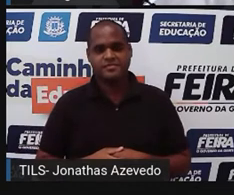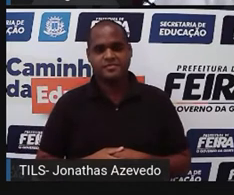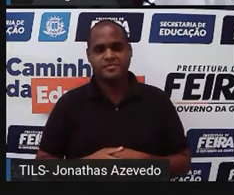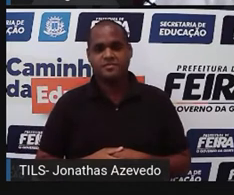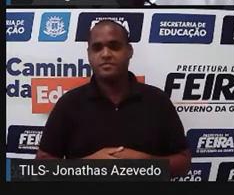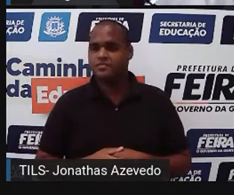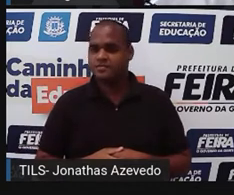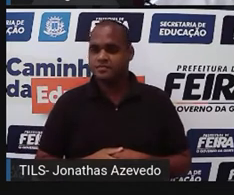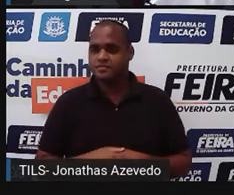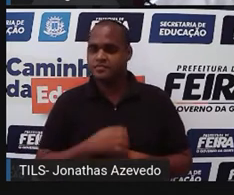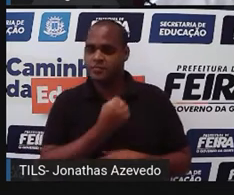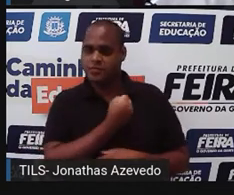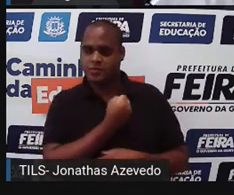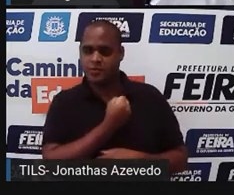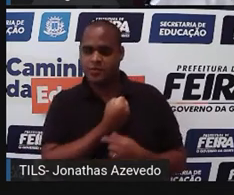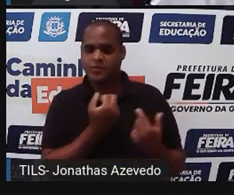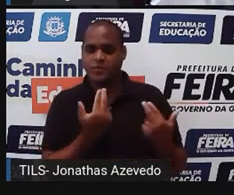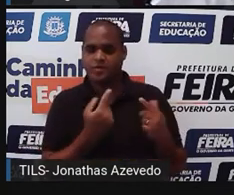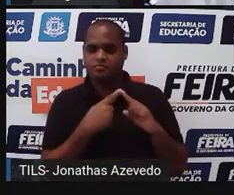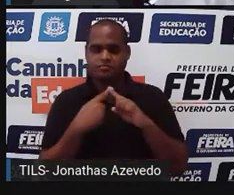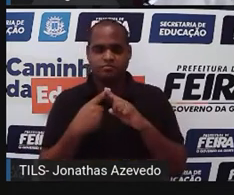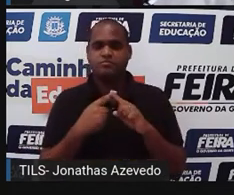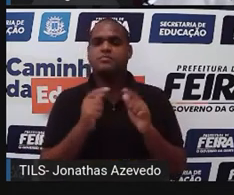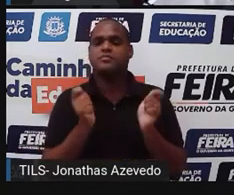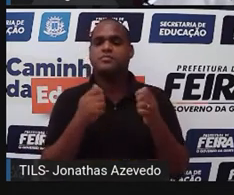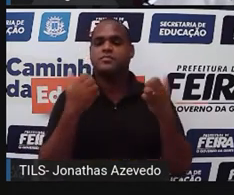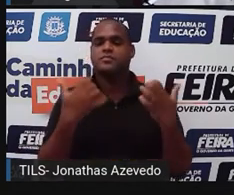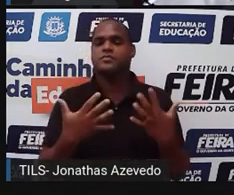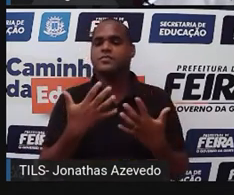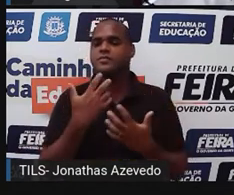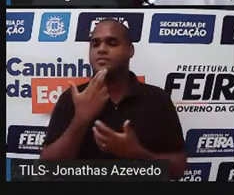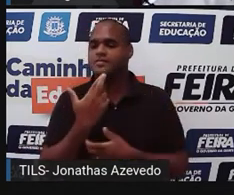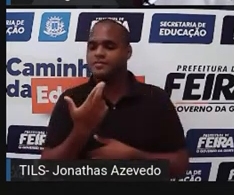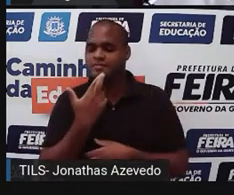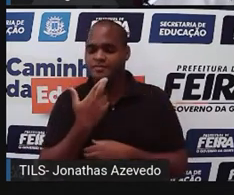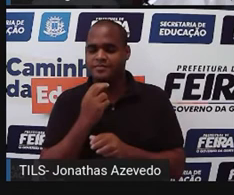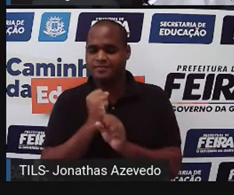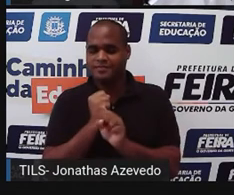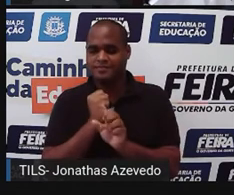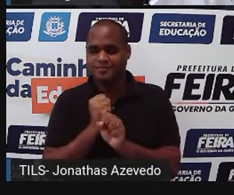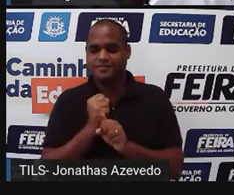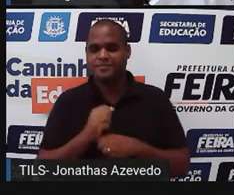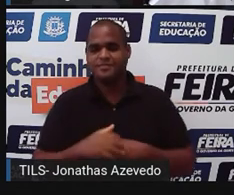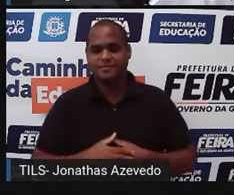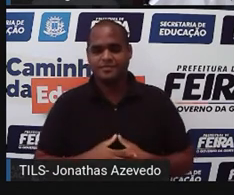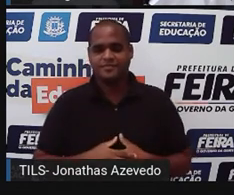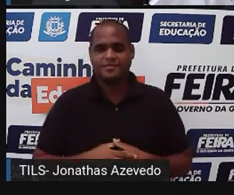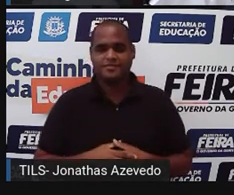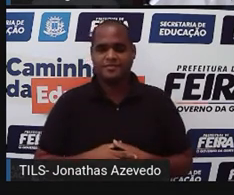que número vezes número unidade de medida vezes unidade de medida